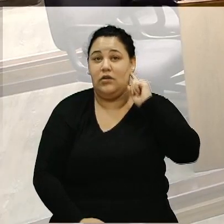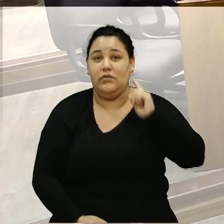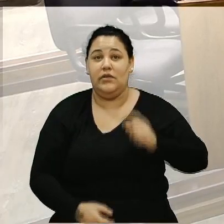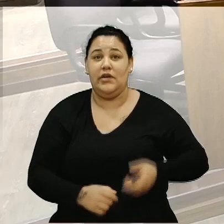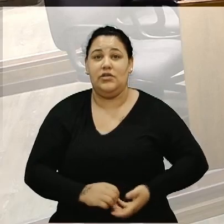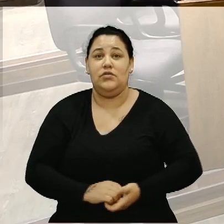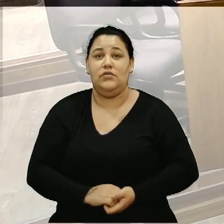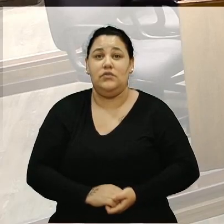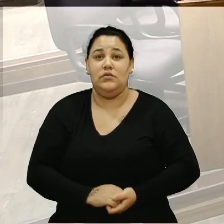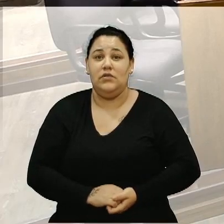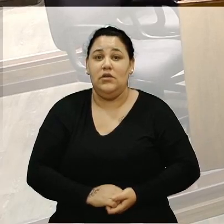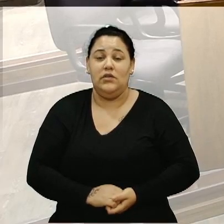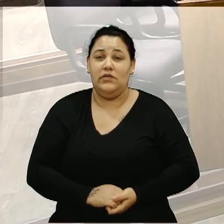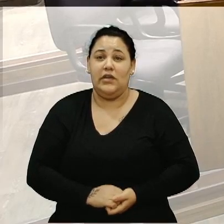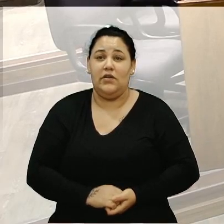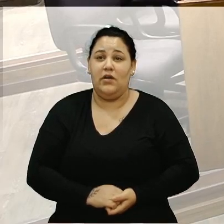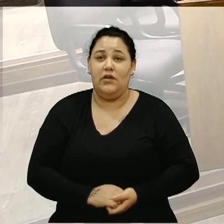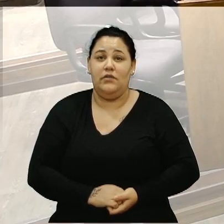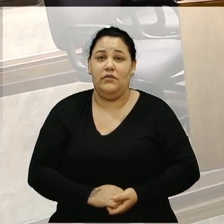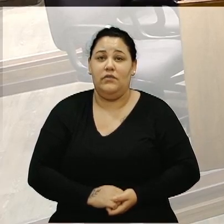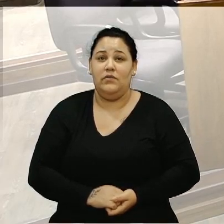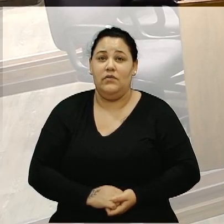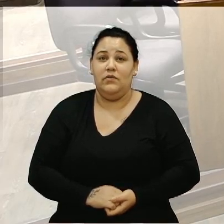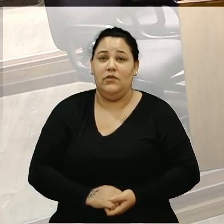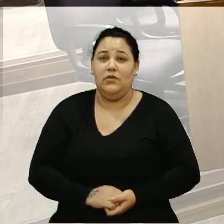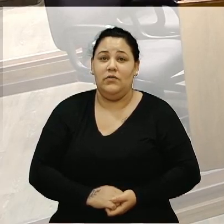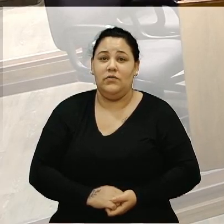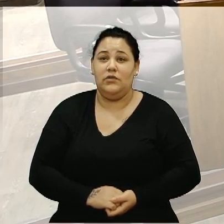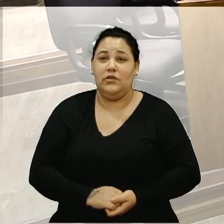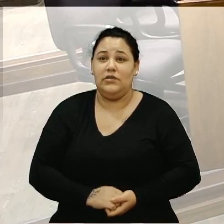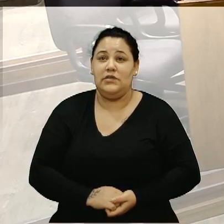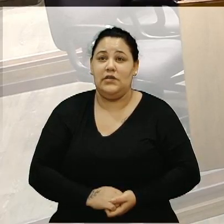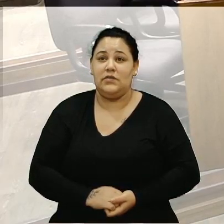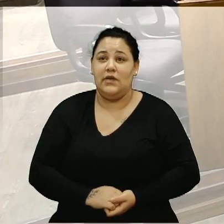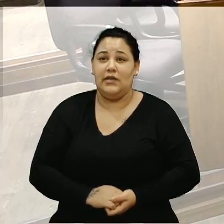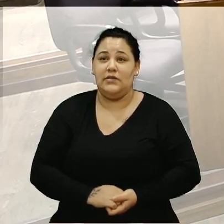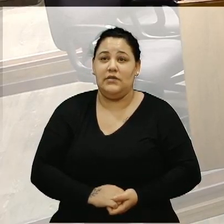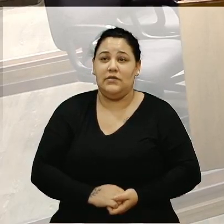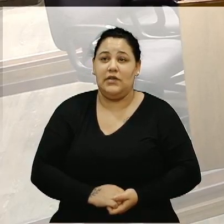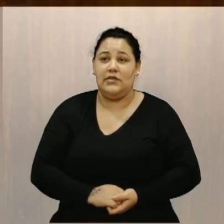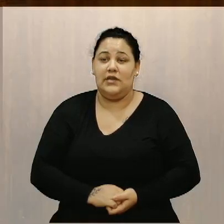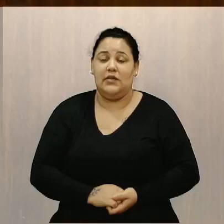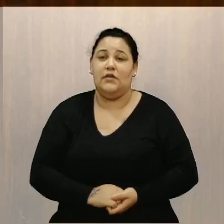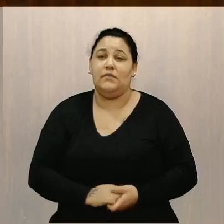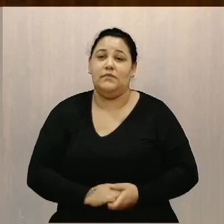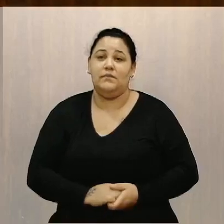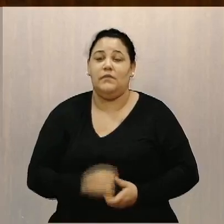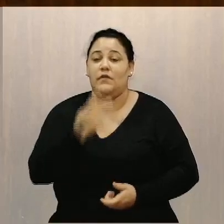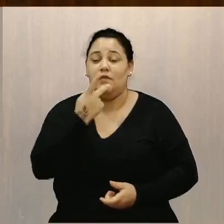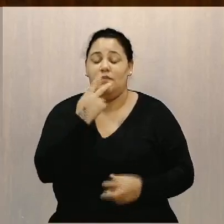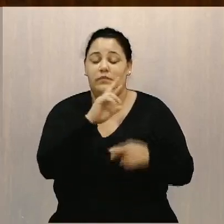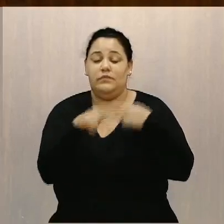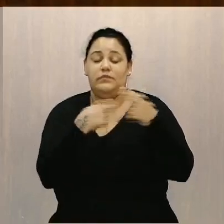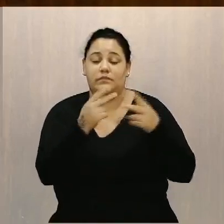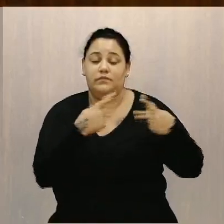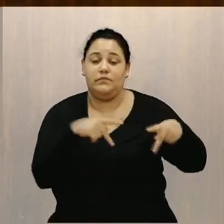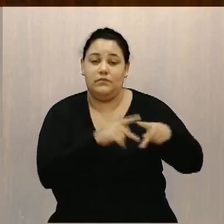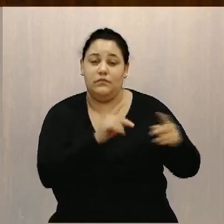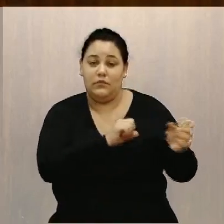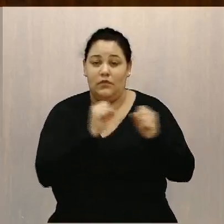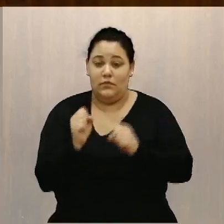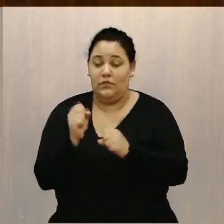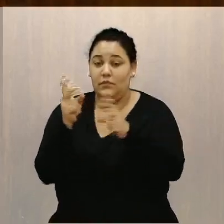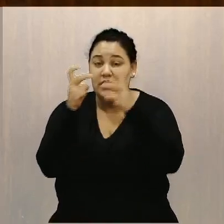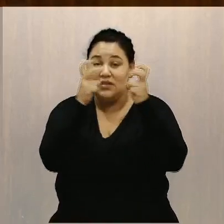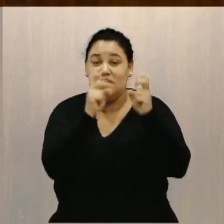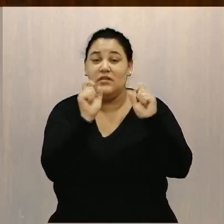Vereador Lucas, eu acho que quando a gente fala na questão da população, né, a gente pode perceber que